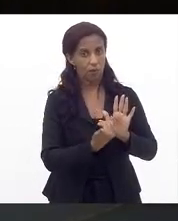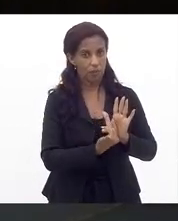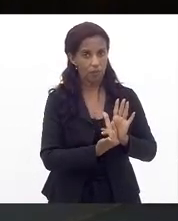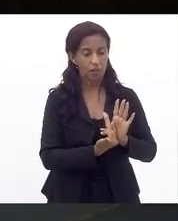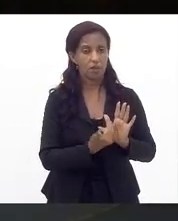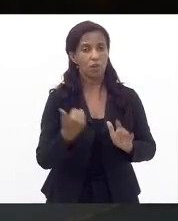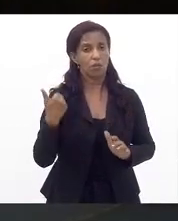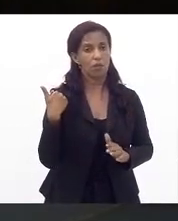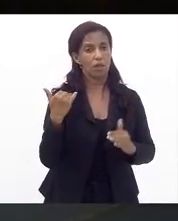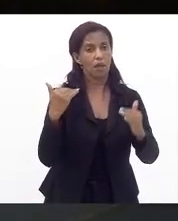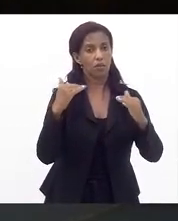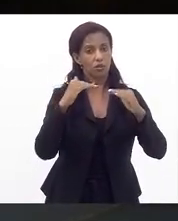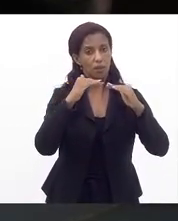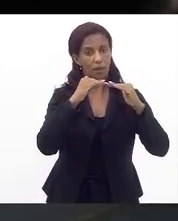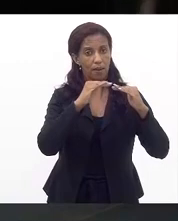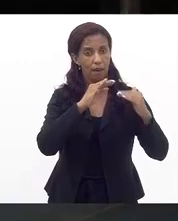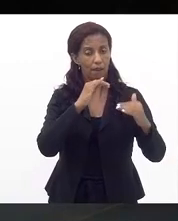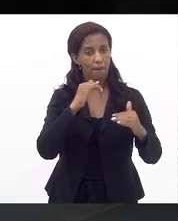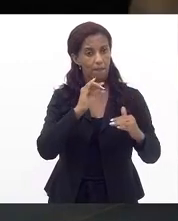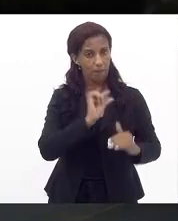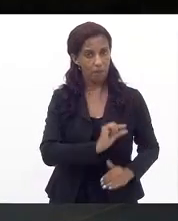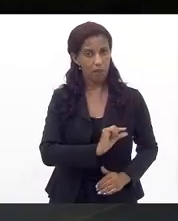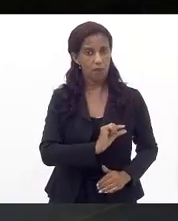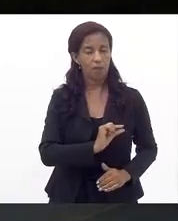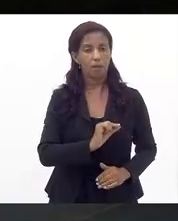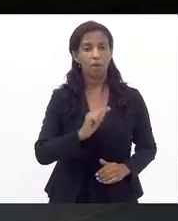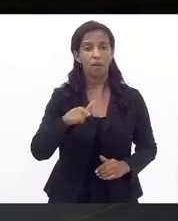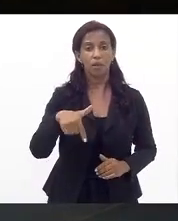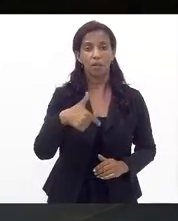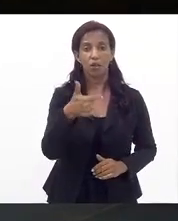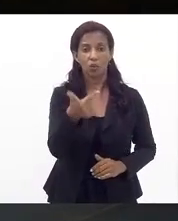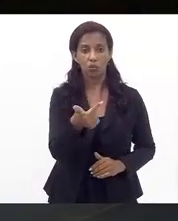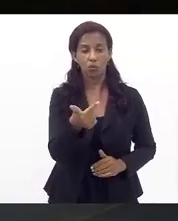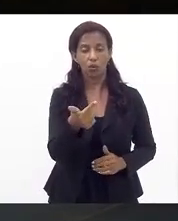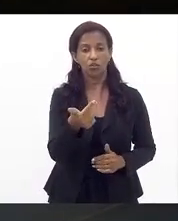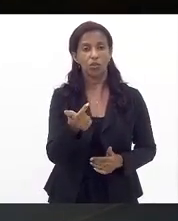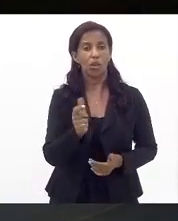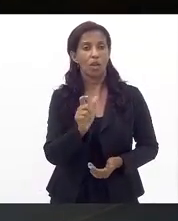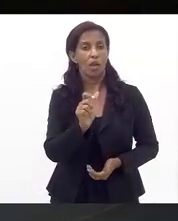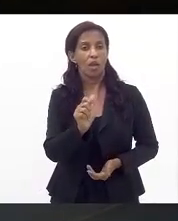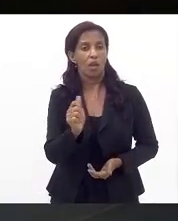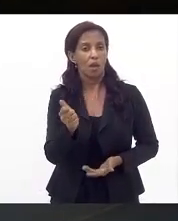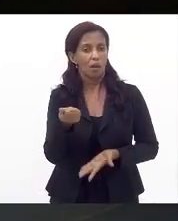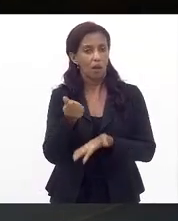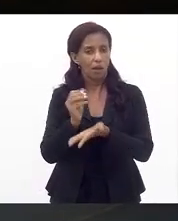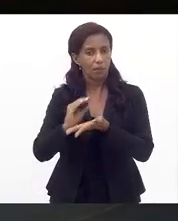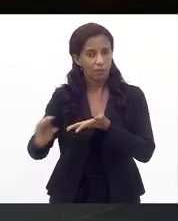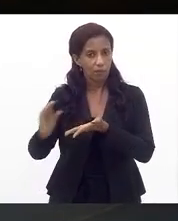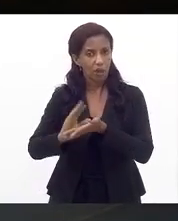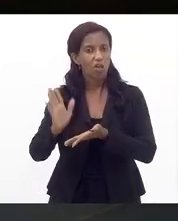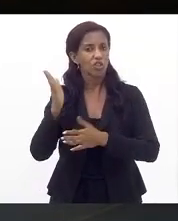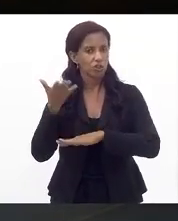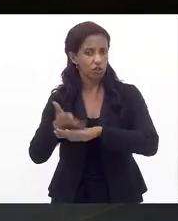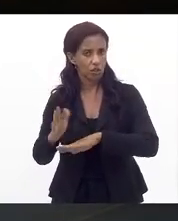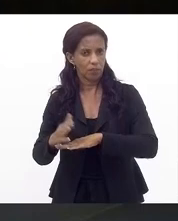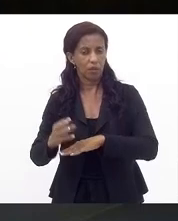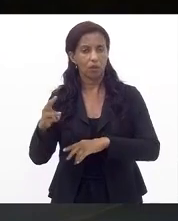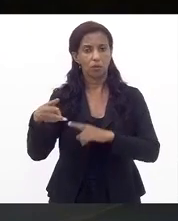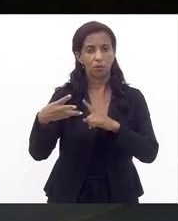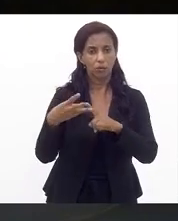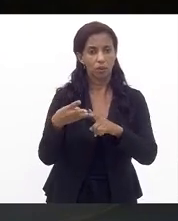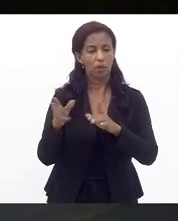mínima idade mínima EA regra de transição o item 2 alíquota de contribuição a gente já pratica o item